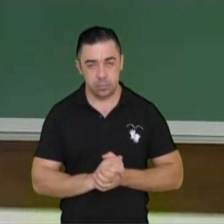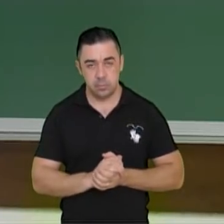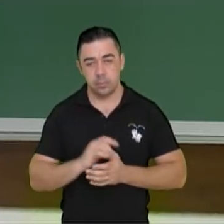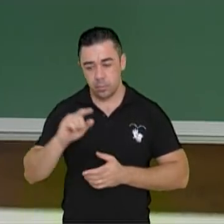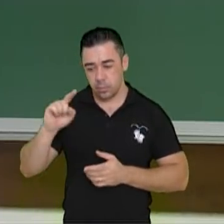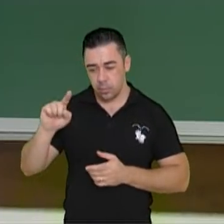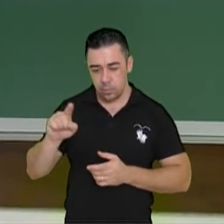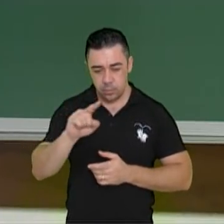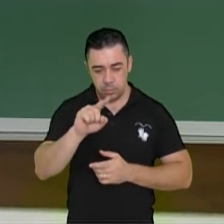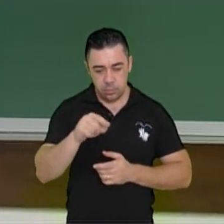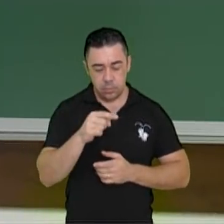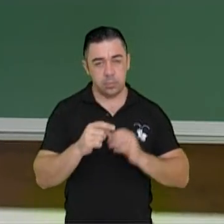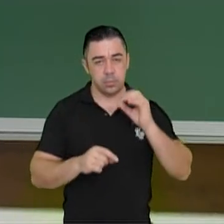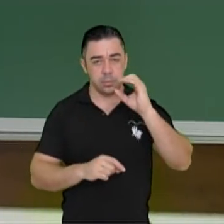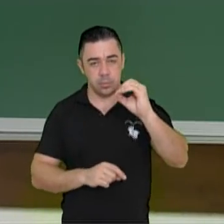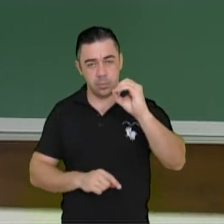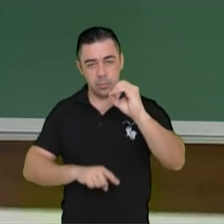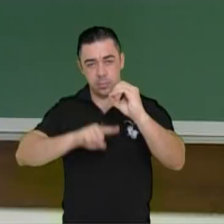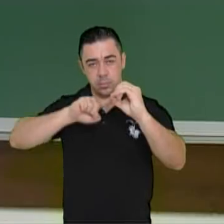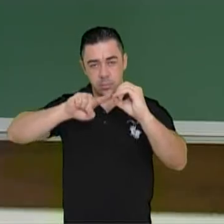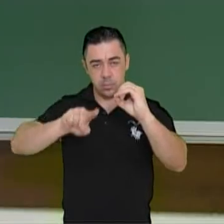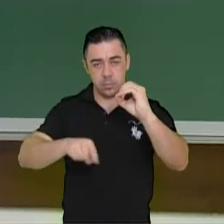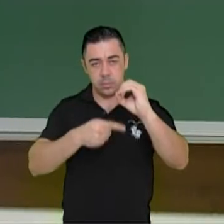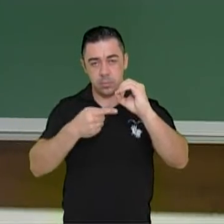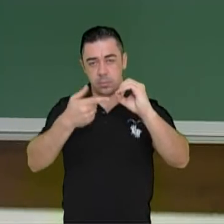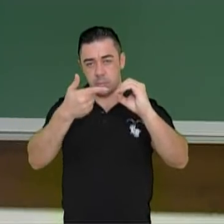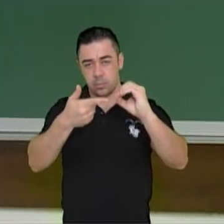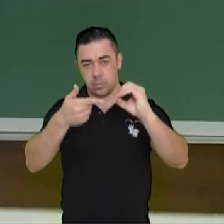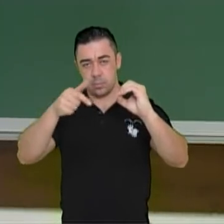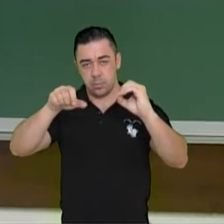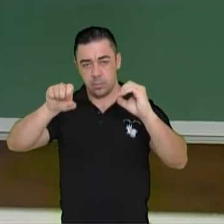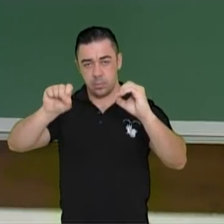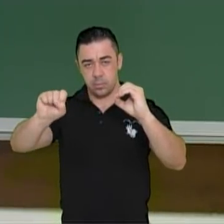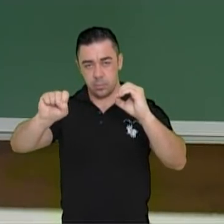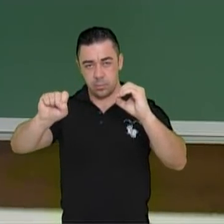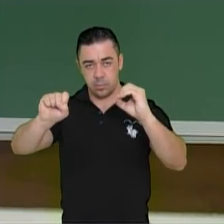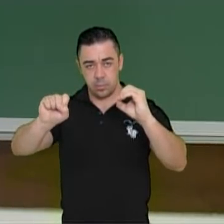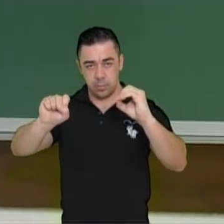em branco completa com 0. 28% ficou